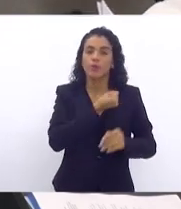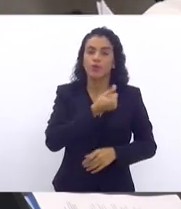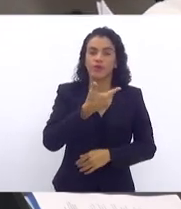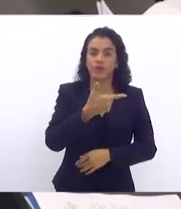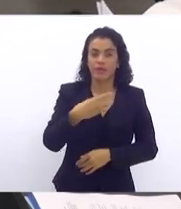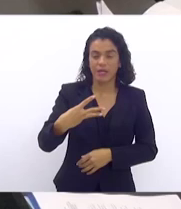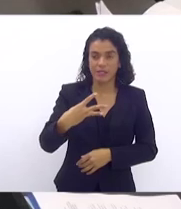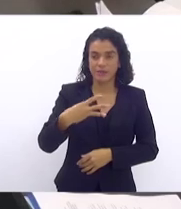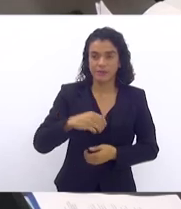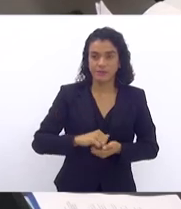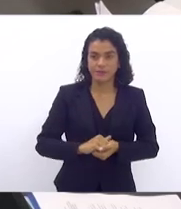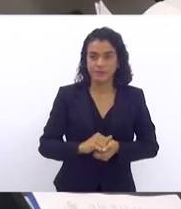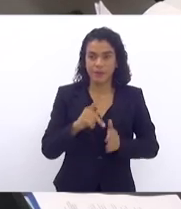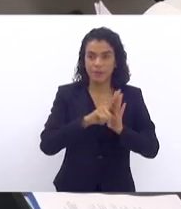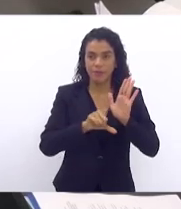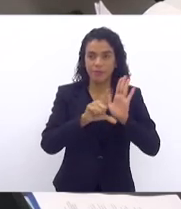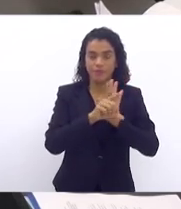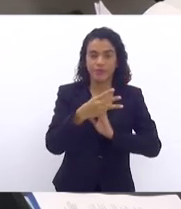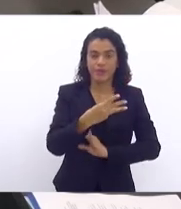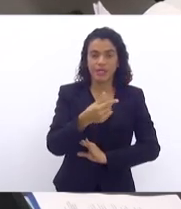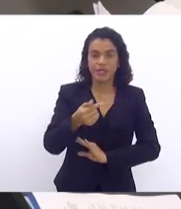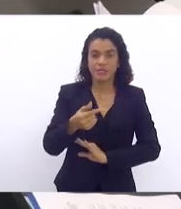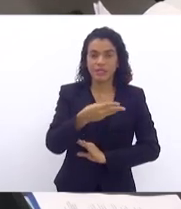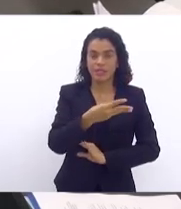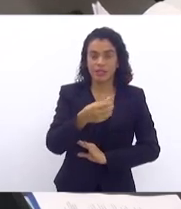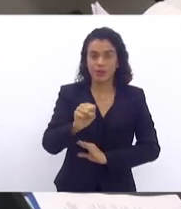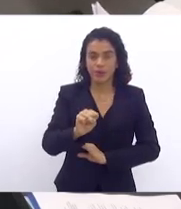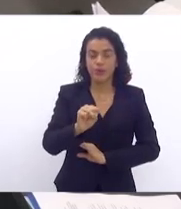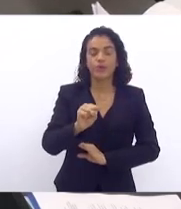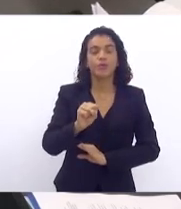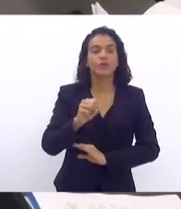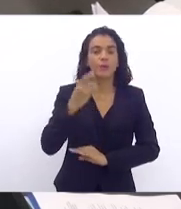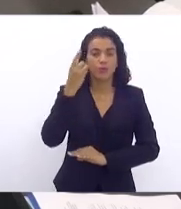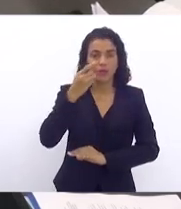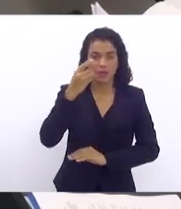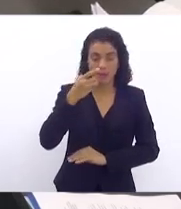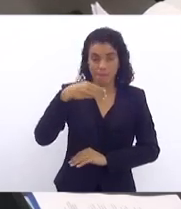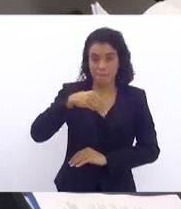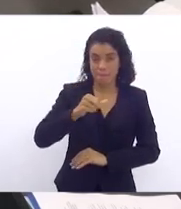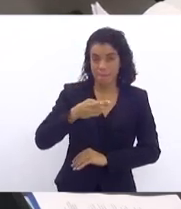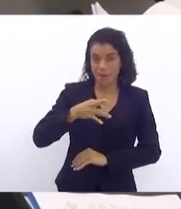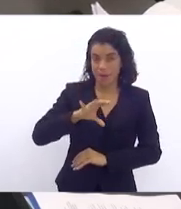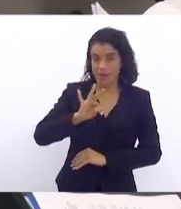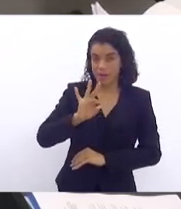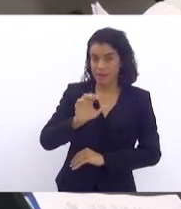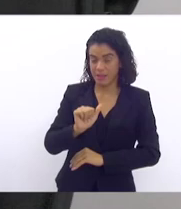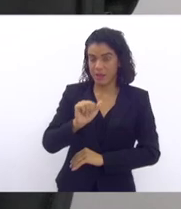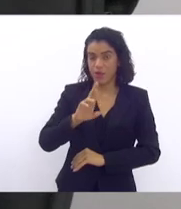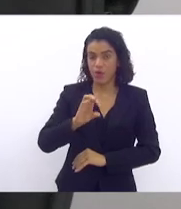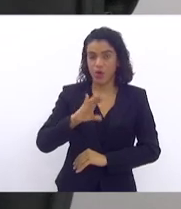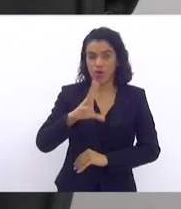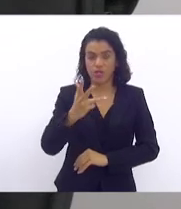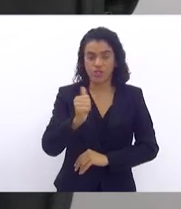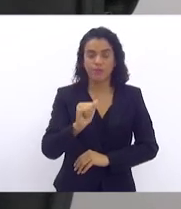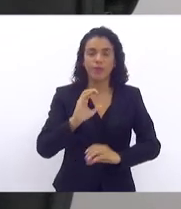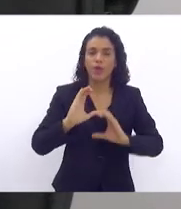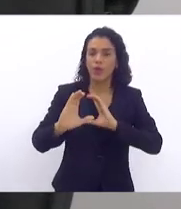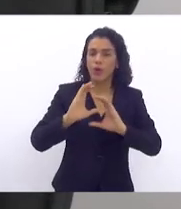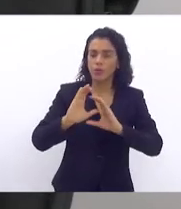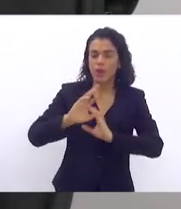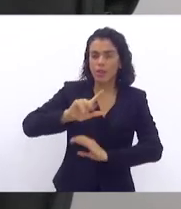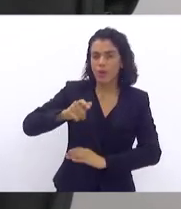pauta. PL 3738 de 2021, de autoria da deputada Marta Rocha, que dispõe sobre a comunicação da